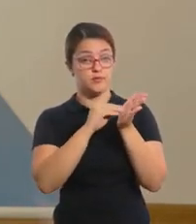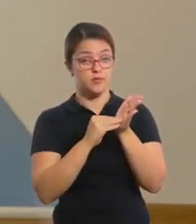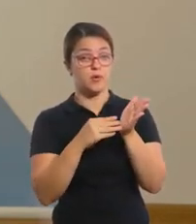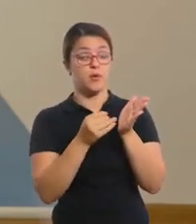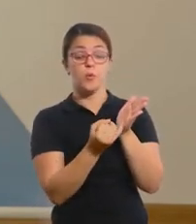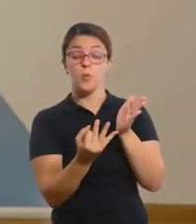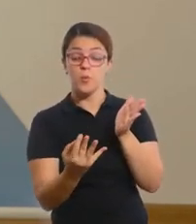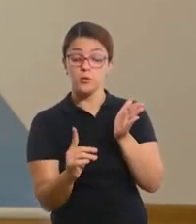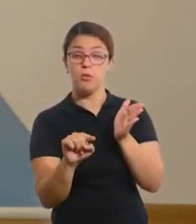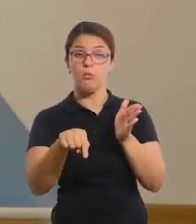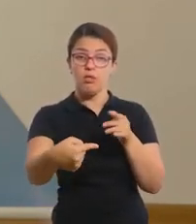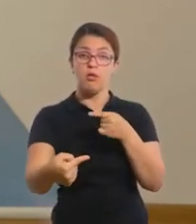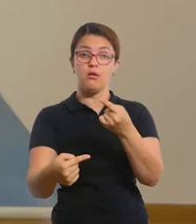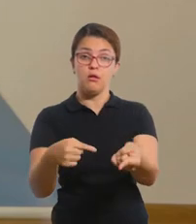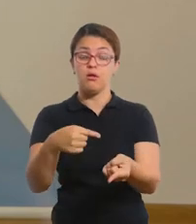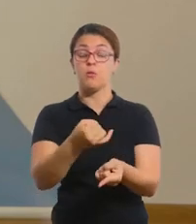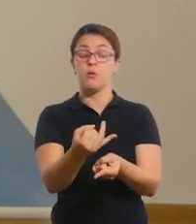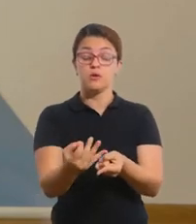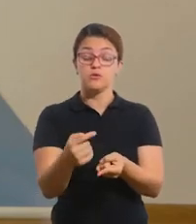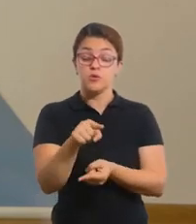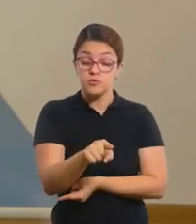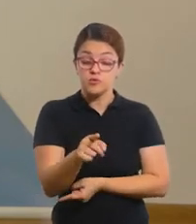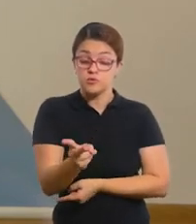e ele vai somar. Quantos ele derrubou?